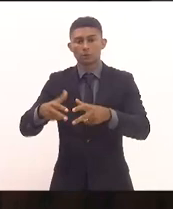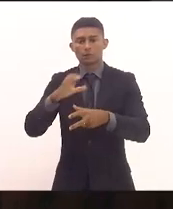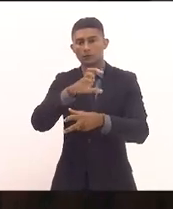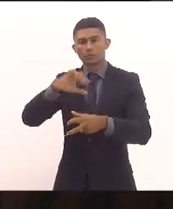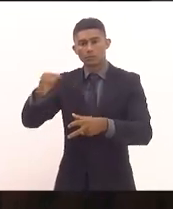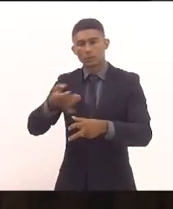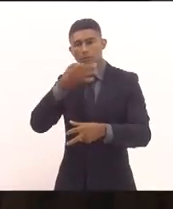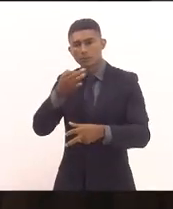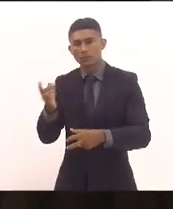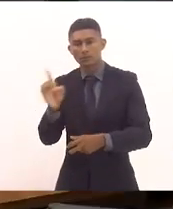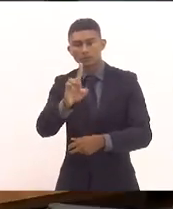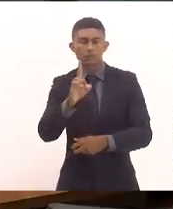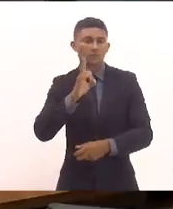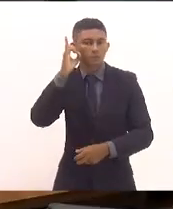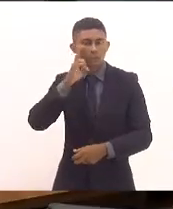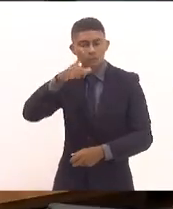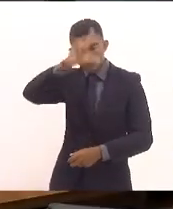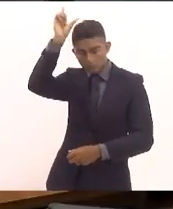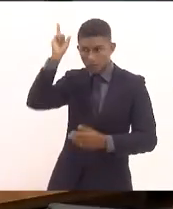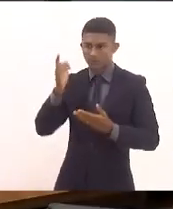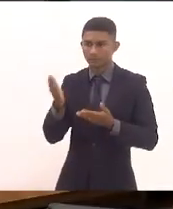deputado Luiz Paulo.